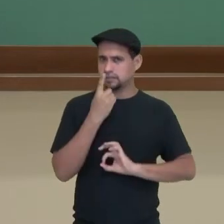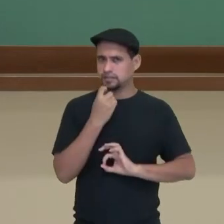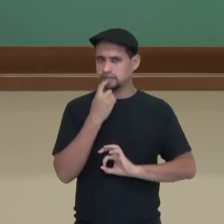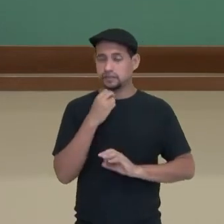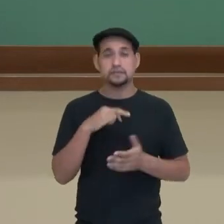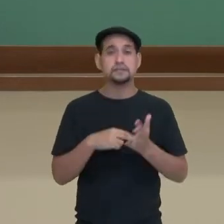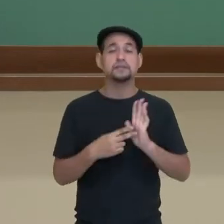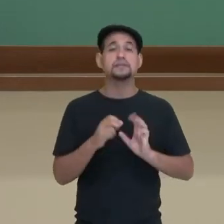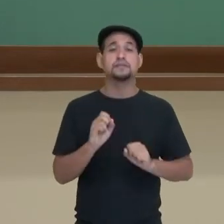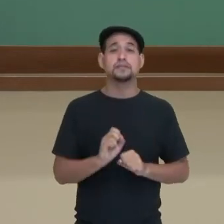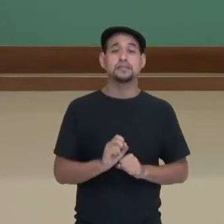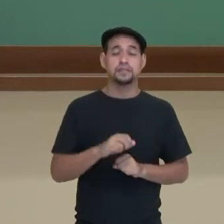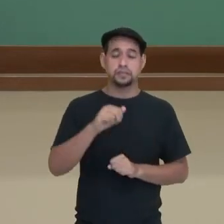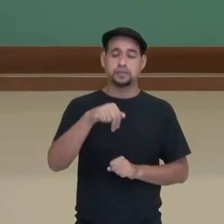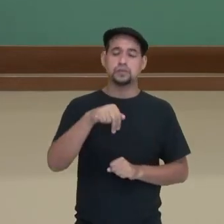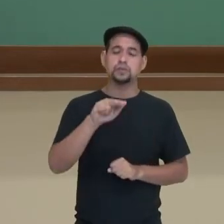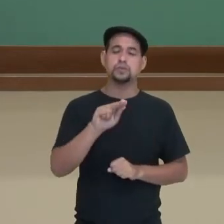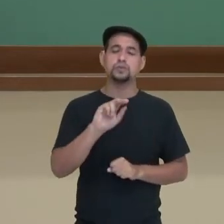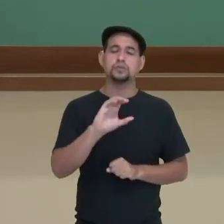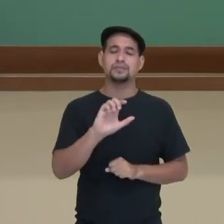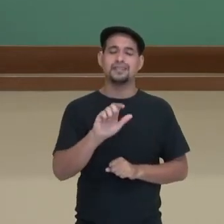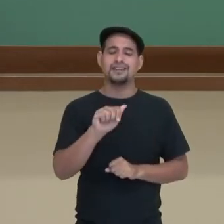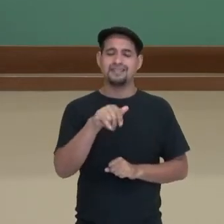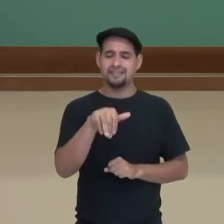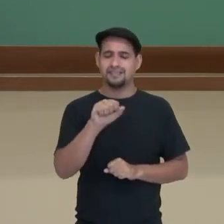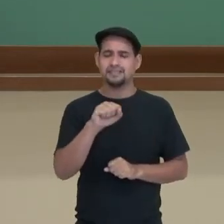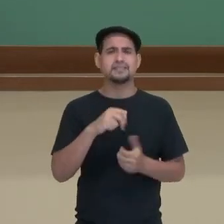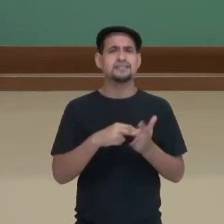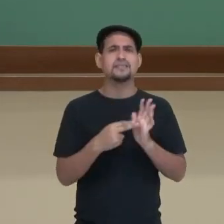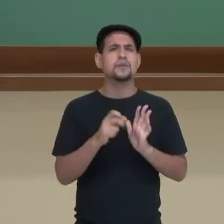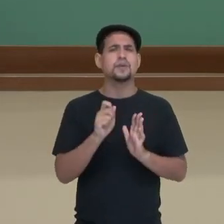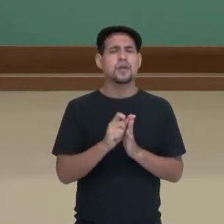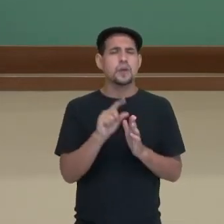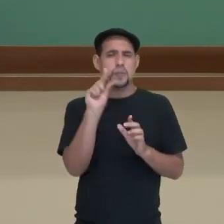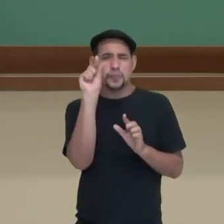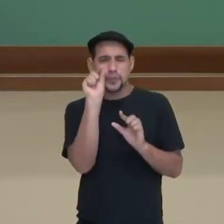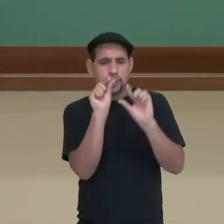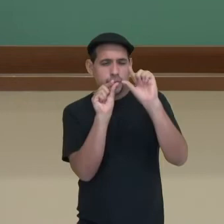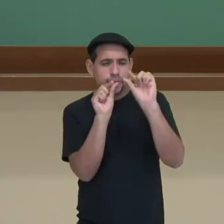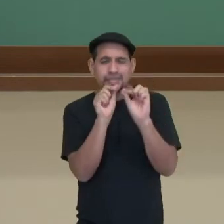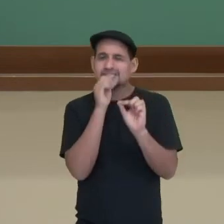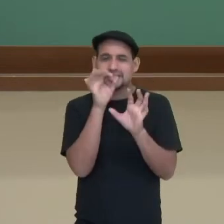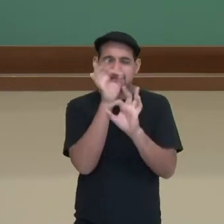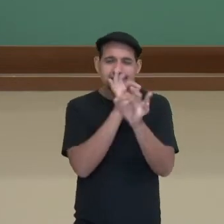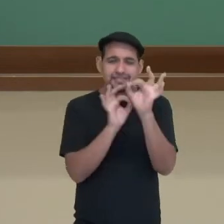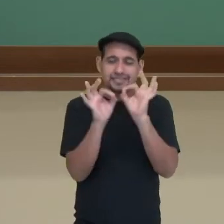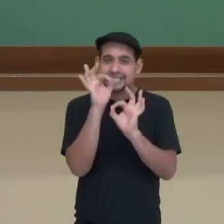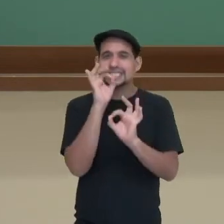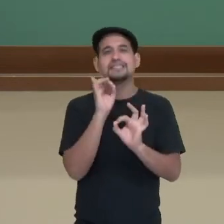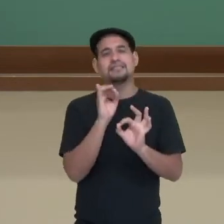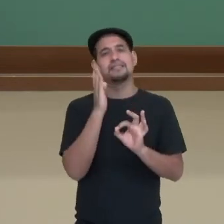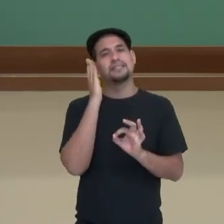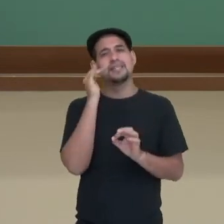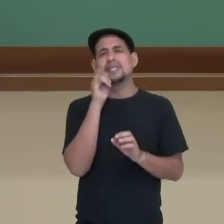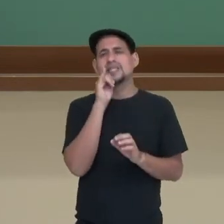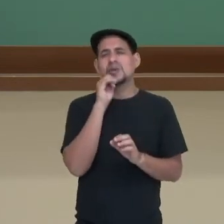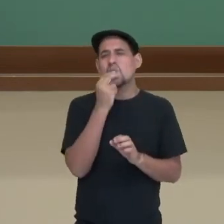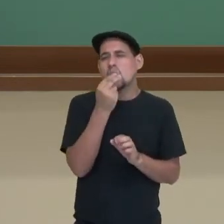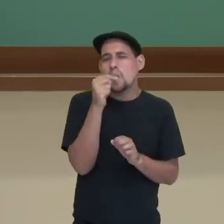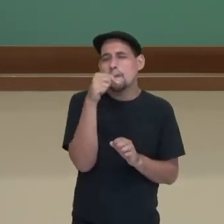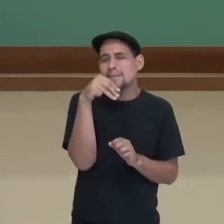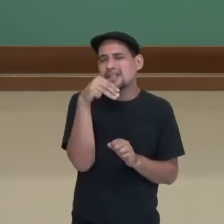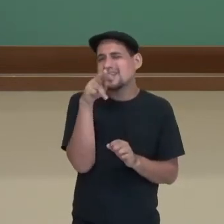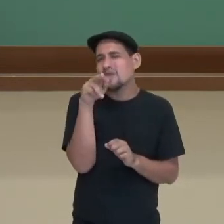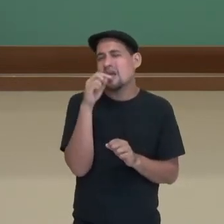são anucleadas, ou seja, ela não tem núcleo e ela é bem pequena. Imagine um dado de 1 milímetro, como se fosse talvez um grão